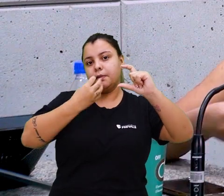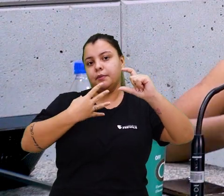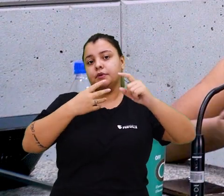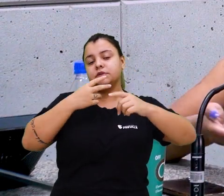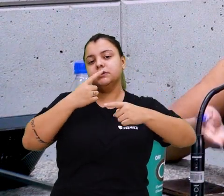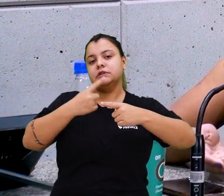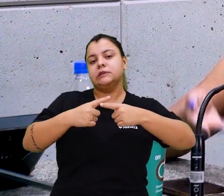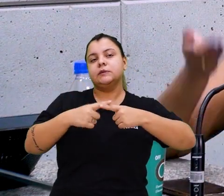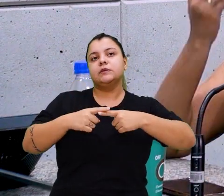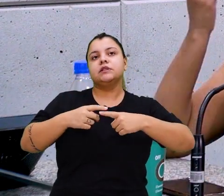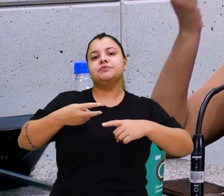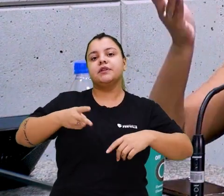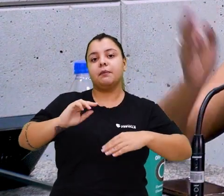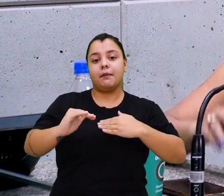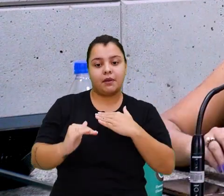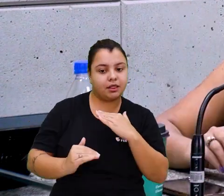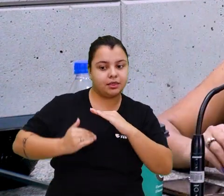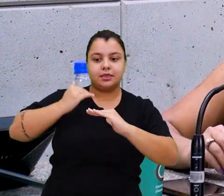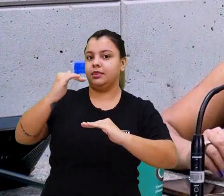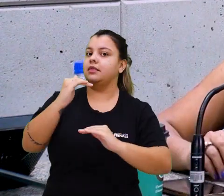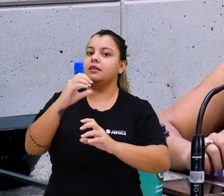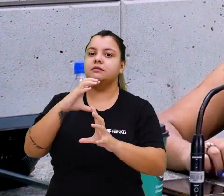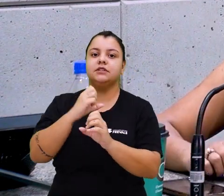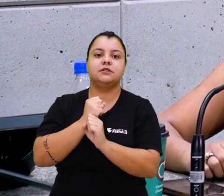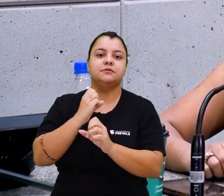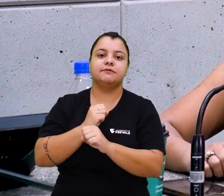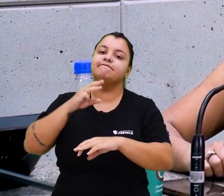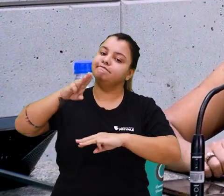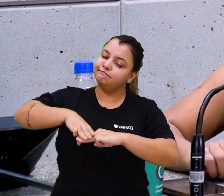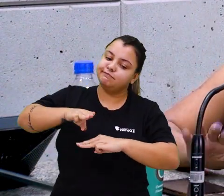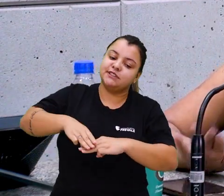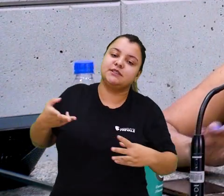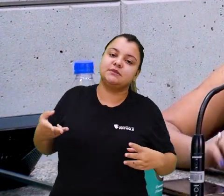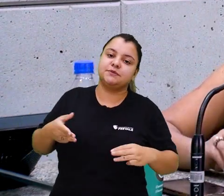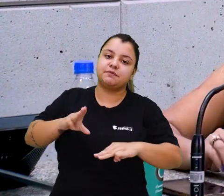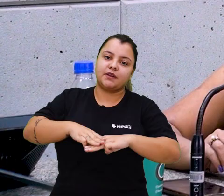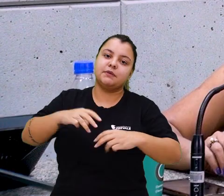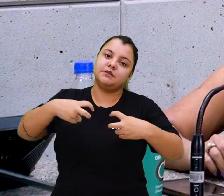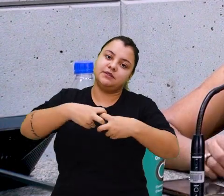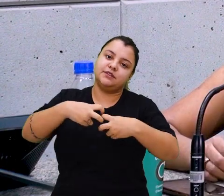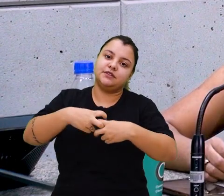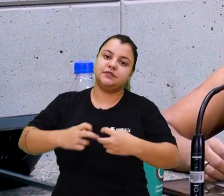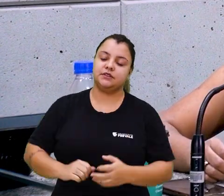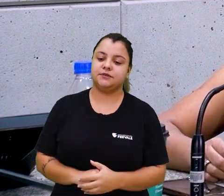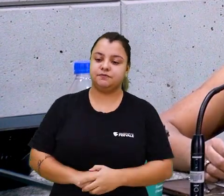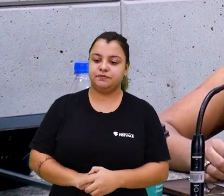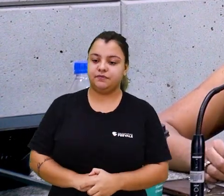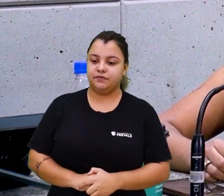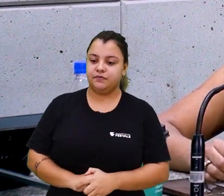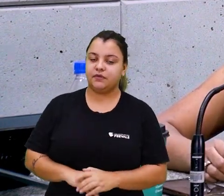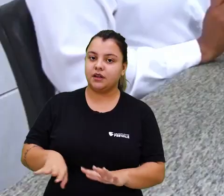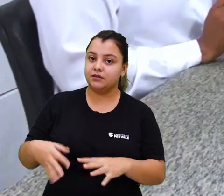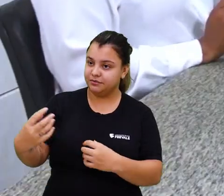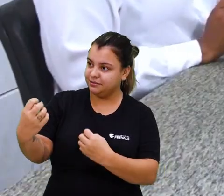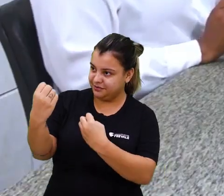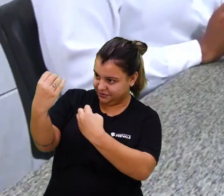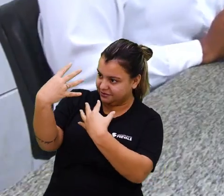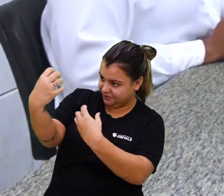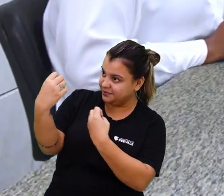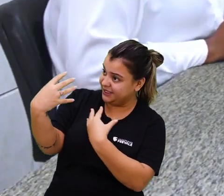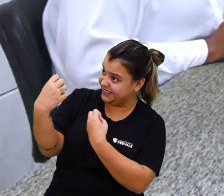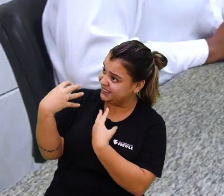e o que me o que levantava mesmo a minha nota sempre foi a matemática matemática que é física Nossa me